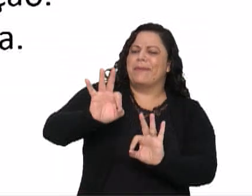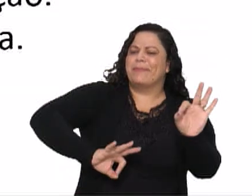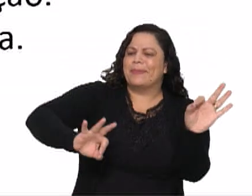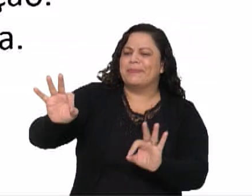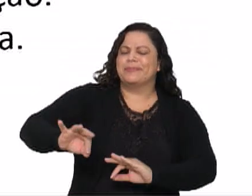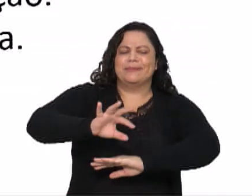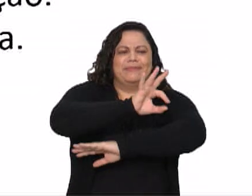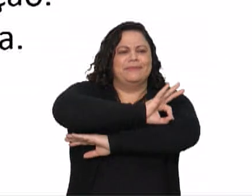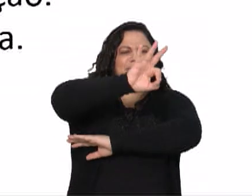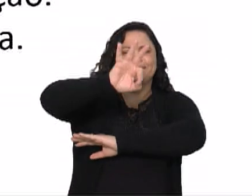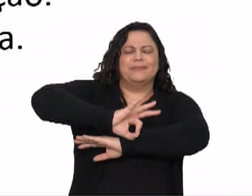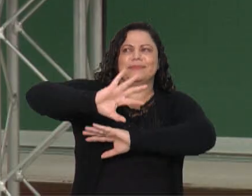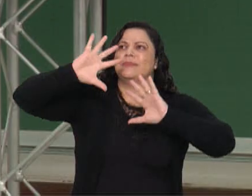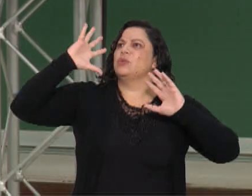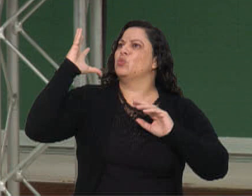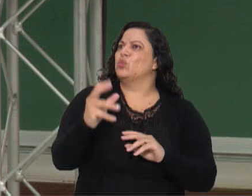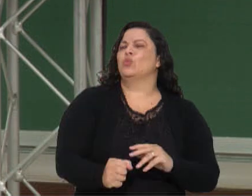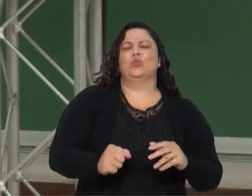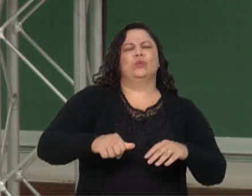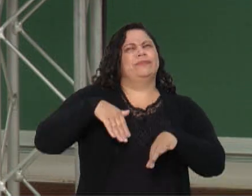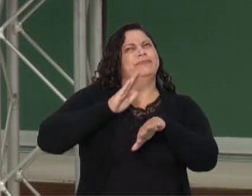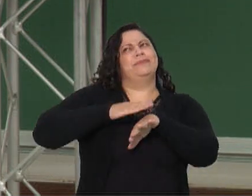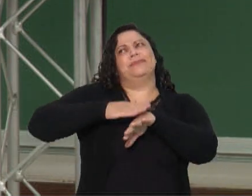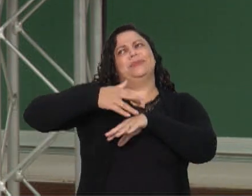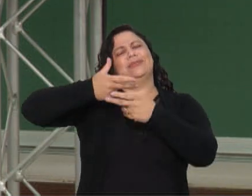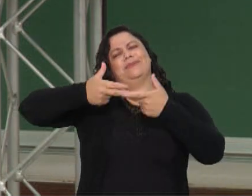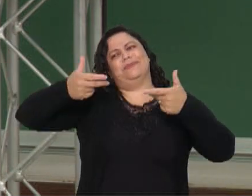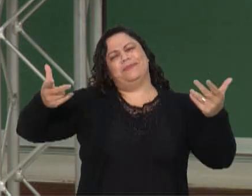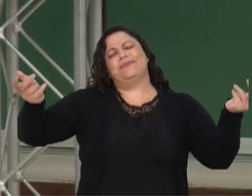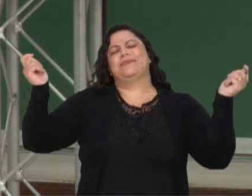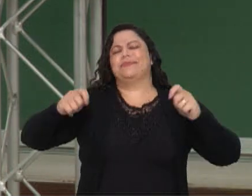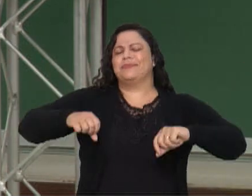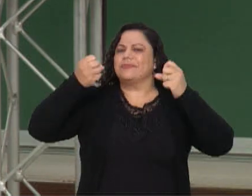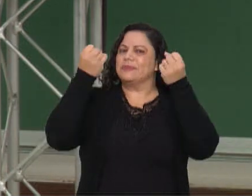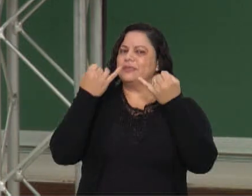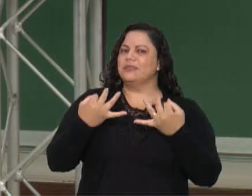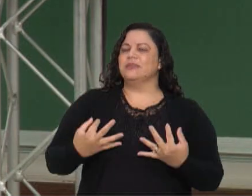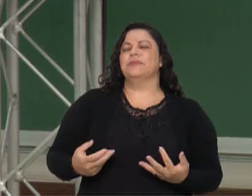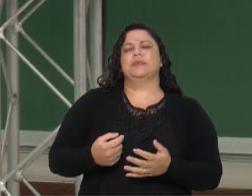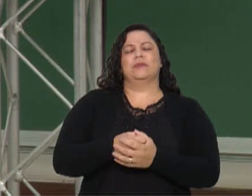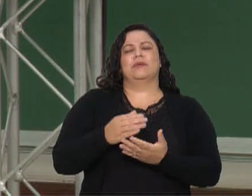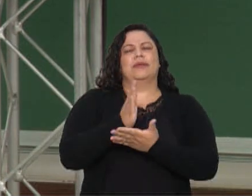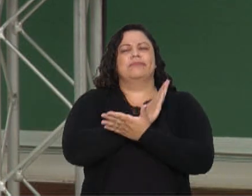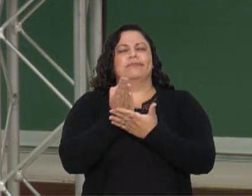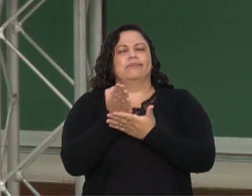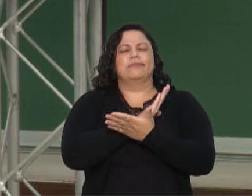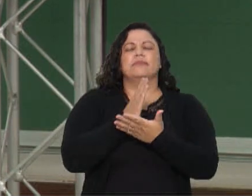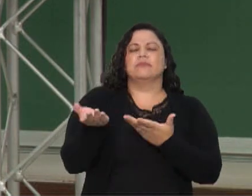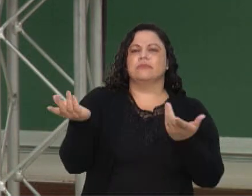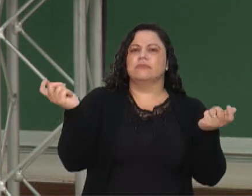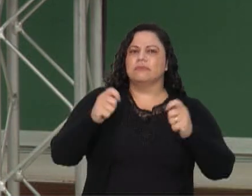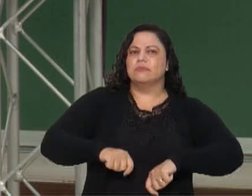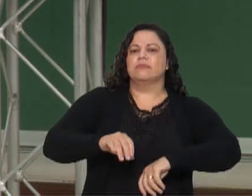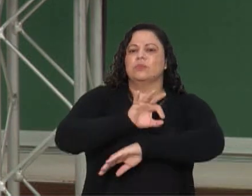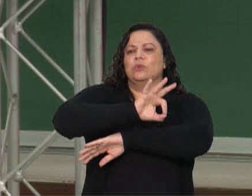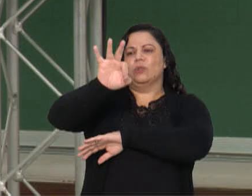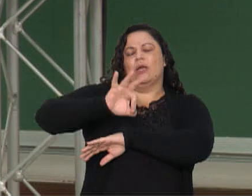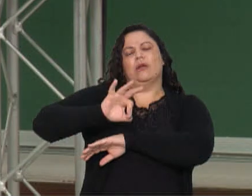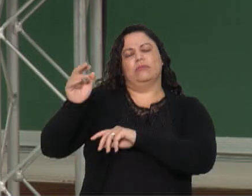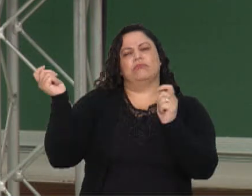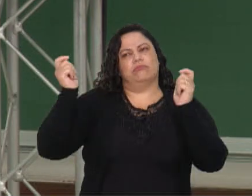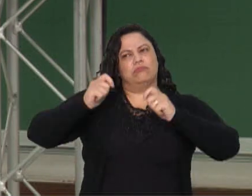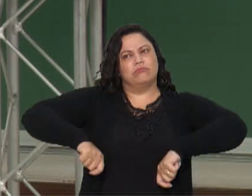fazer tudo isso. E tem muito mais coisa que a gente comentou, né? Aqui são alguns dos tópicos, né? Que um arquiteto tem que levar em consideração para